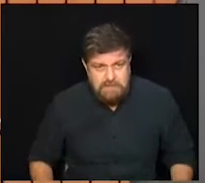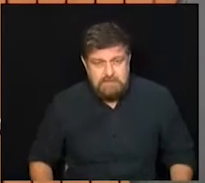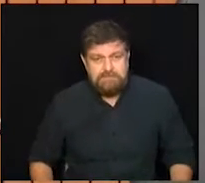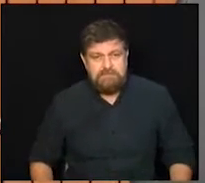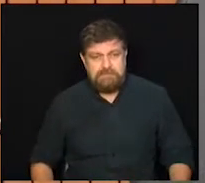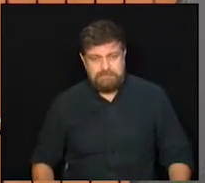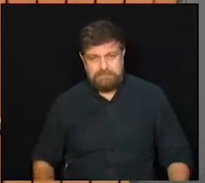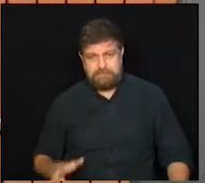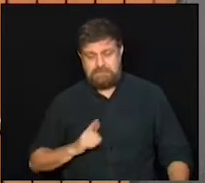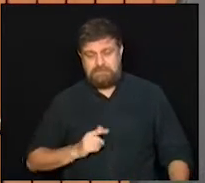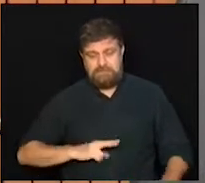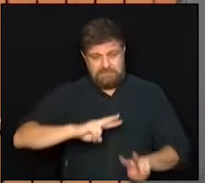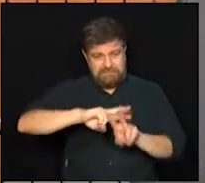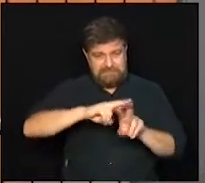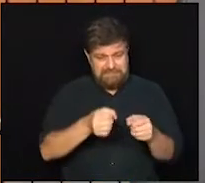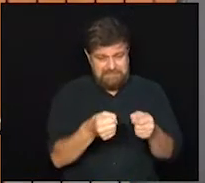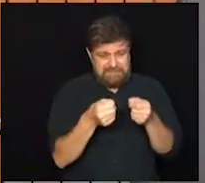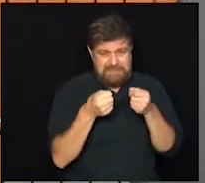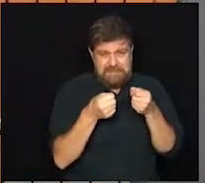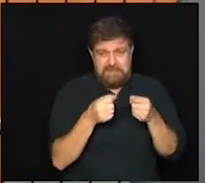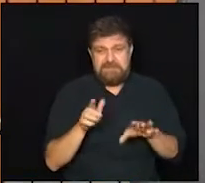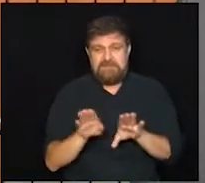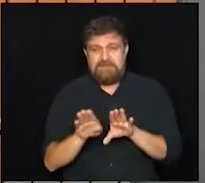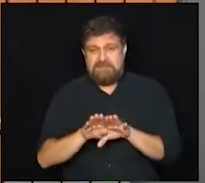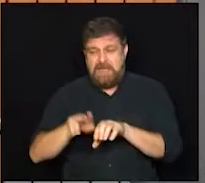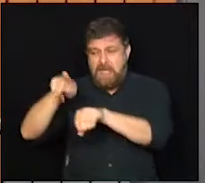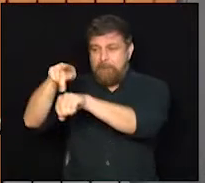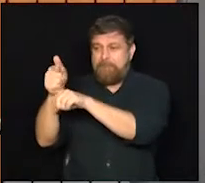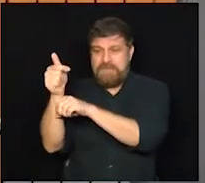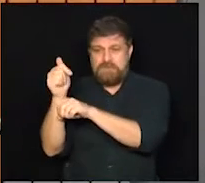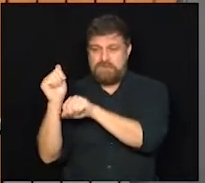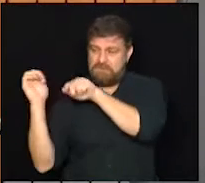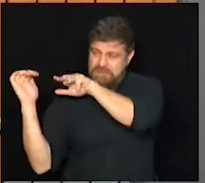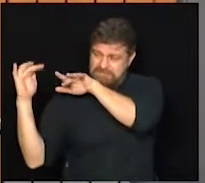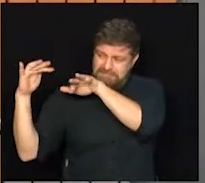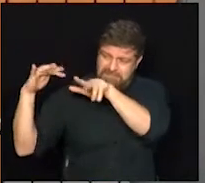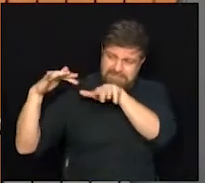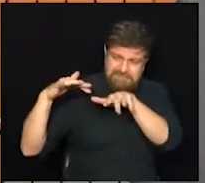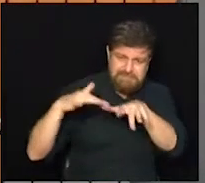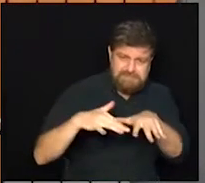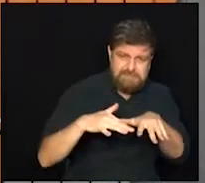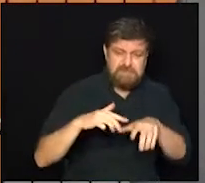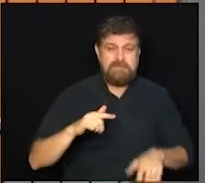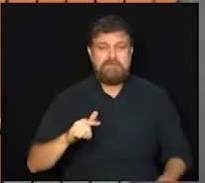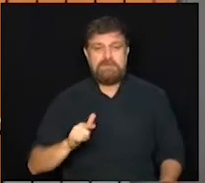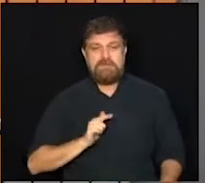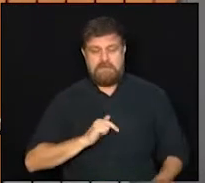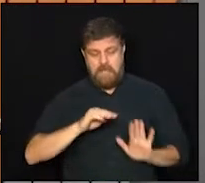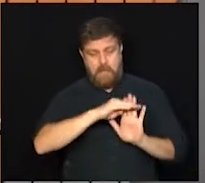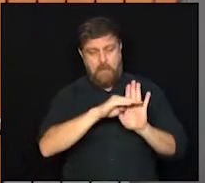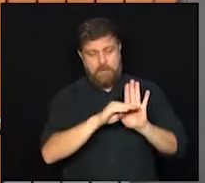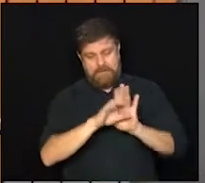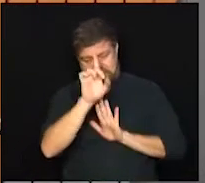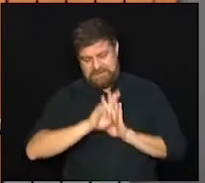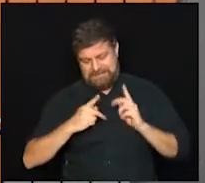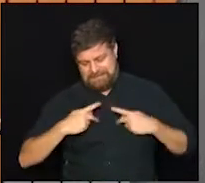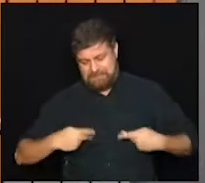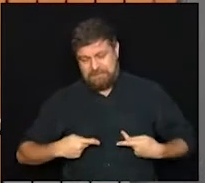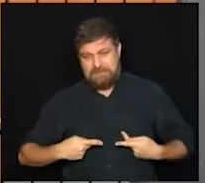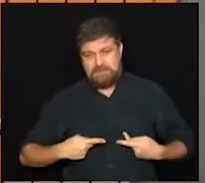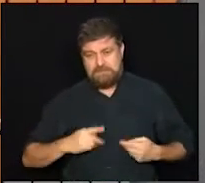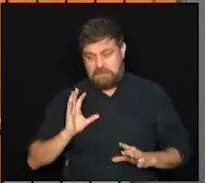do sistema prisional, migrantes e refugiados, entre outros. O plano deve ser um conjunto de